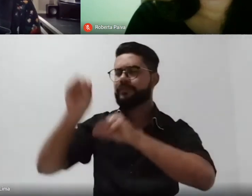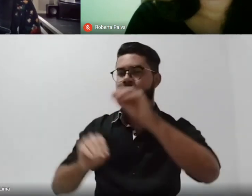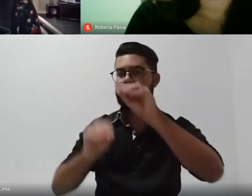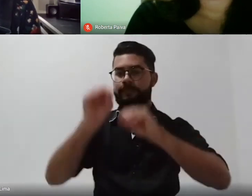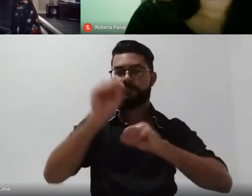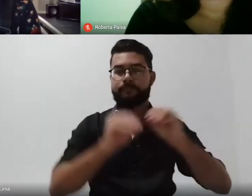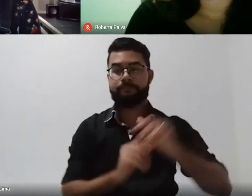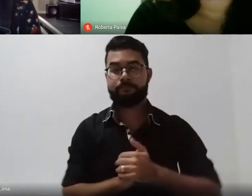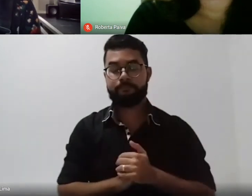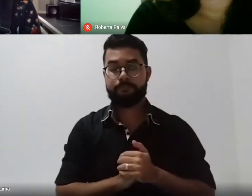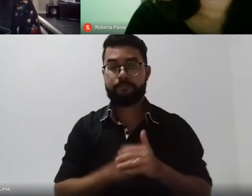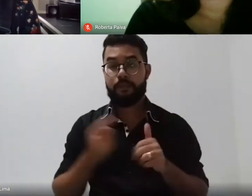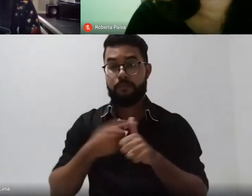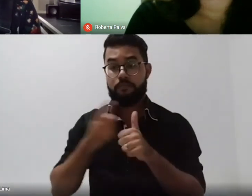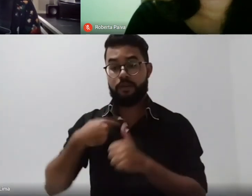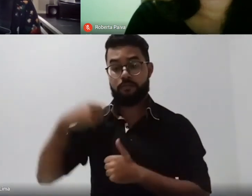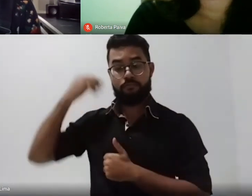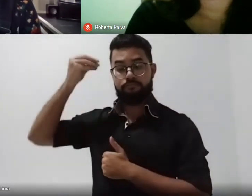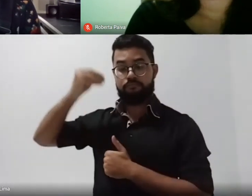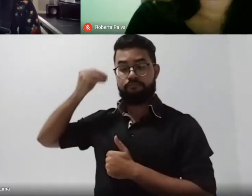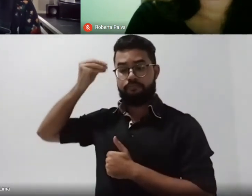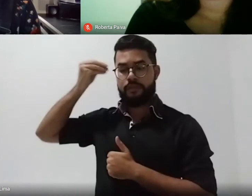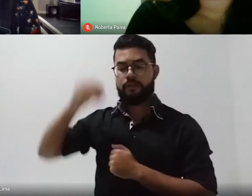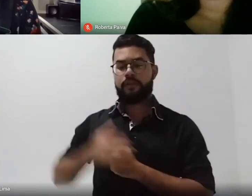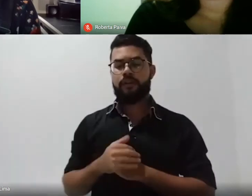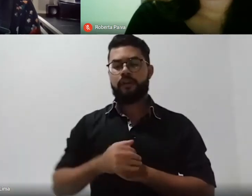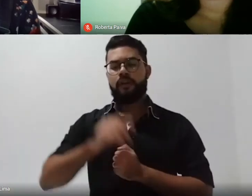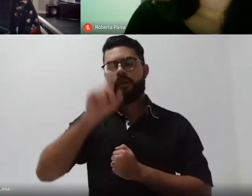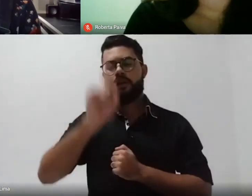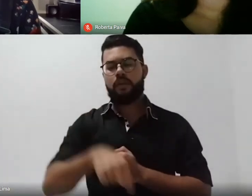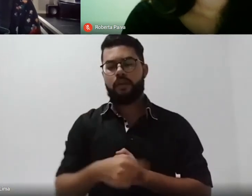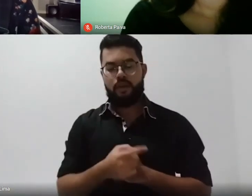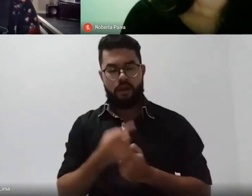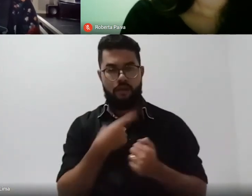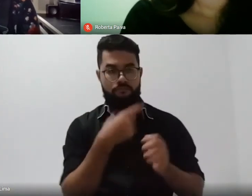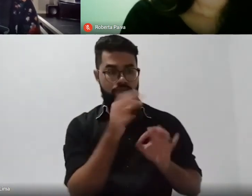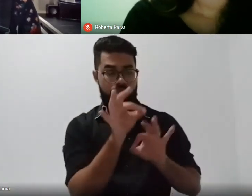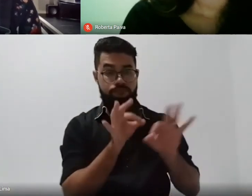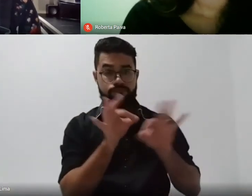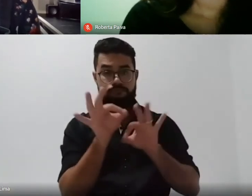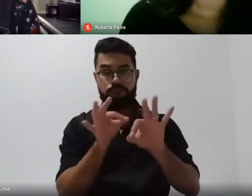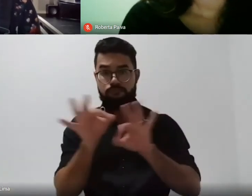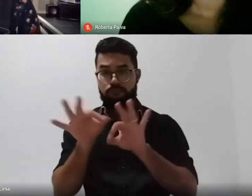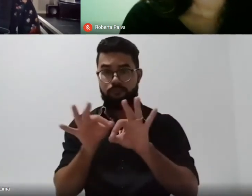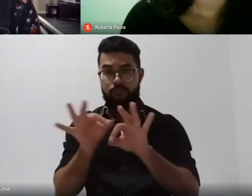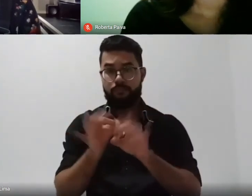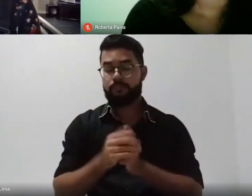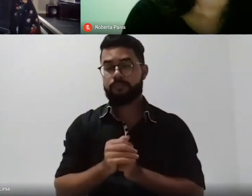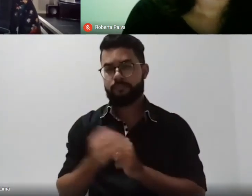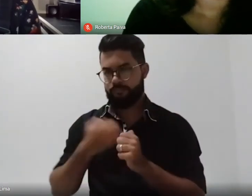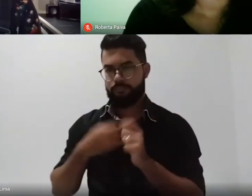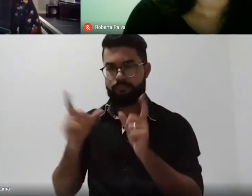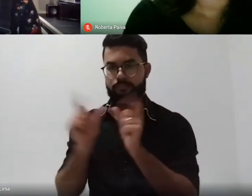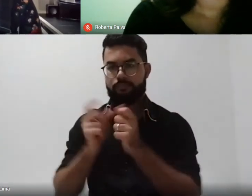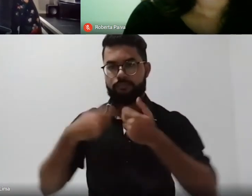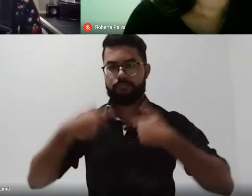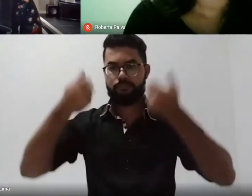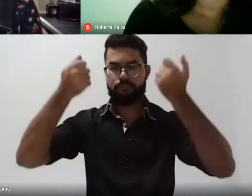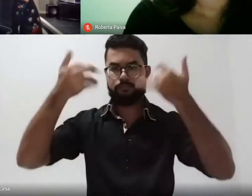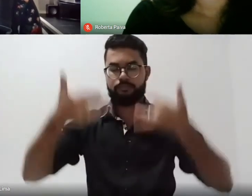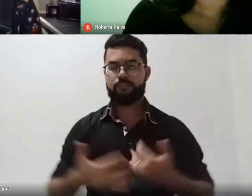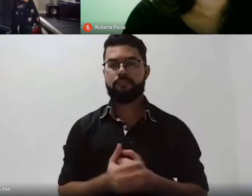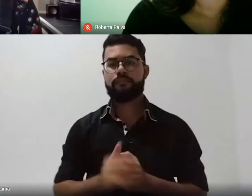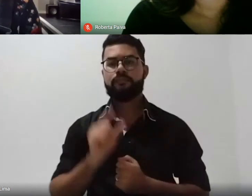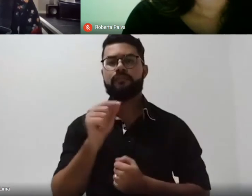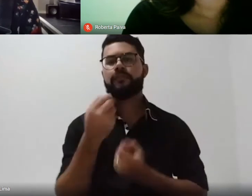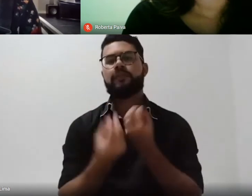naquela primeira experiência, a gente fazia uma abordagem, eu vou simplificar aqui, dizendo da seguinte forma: a gente